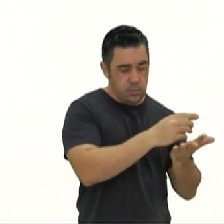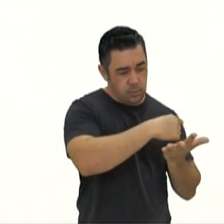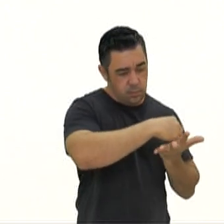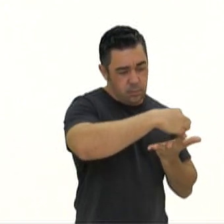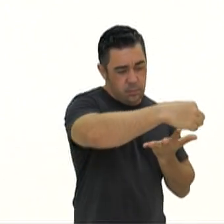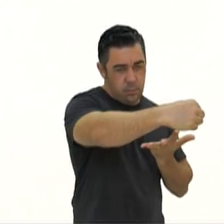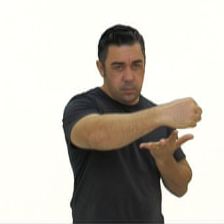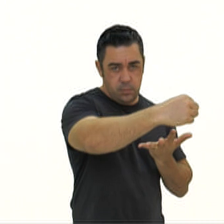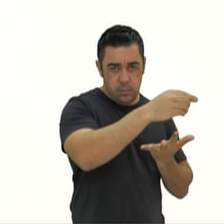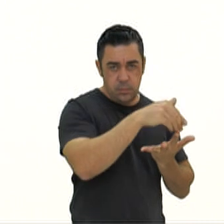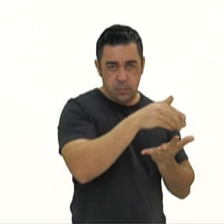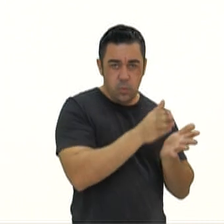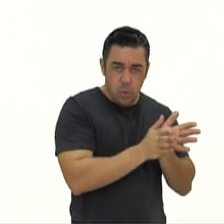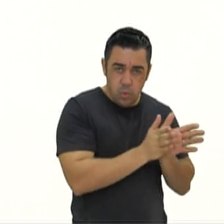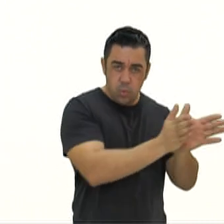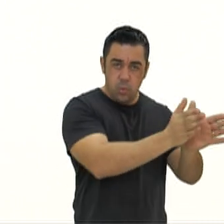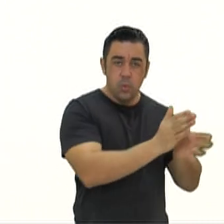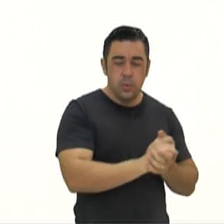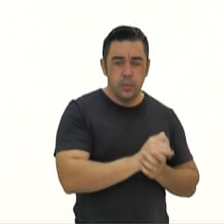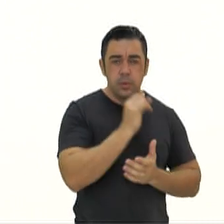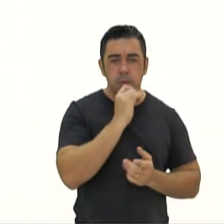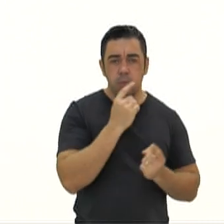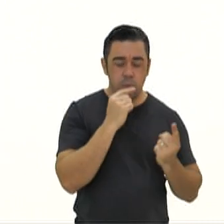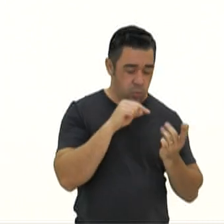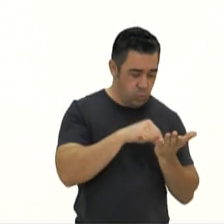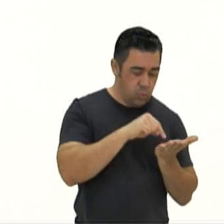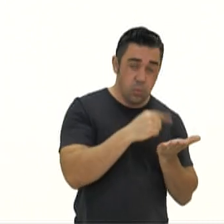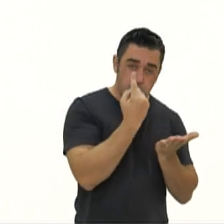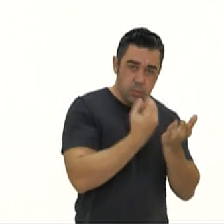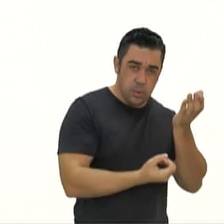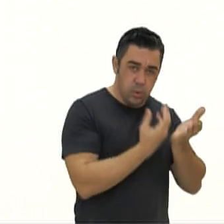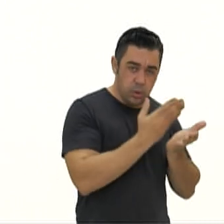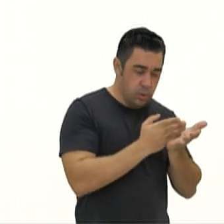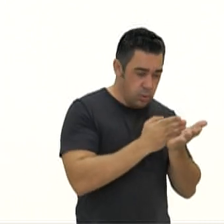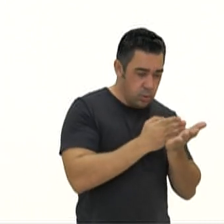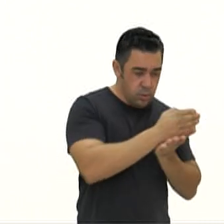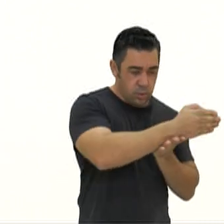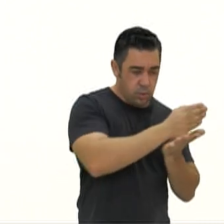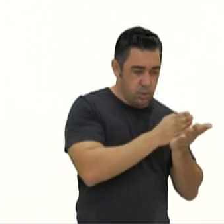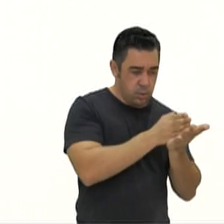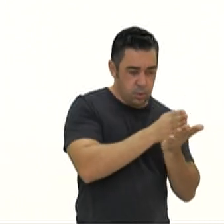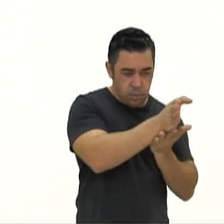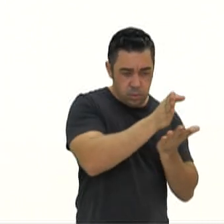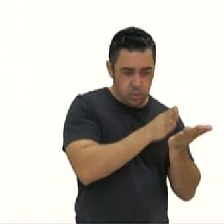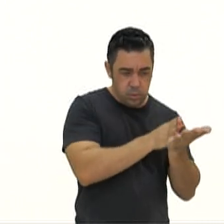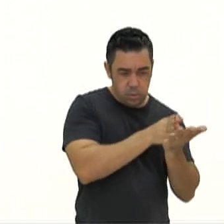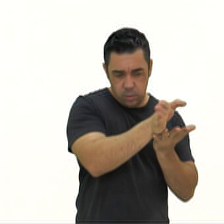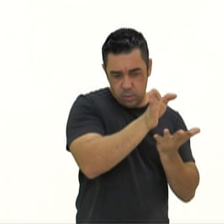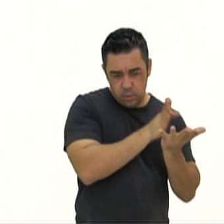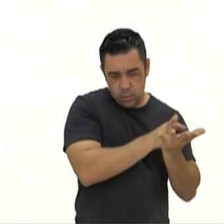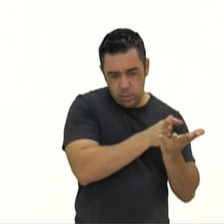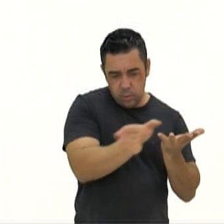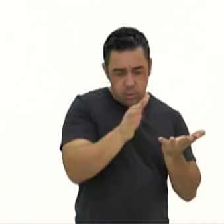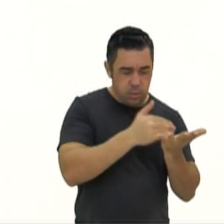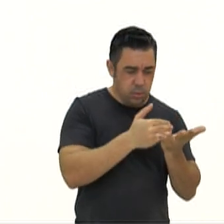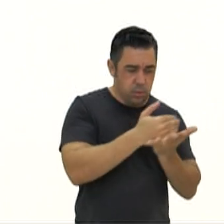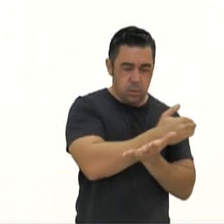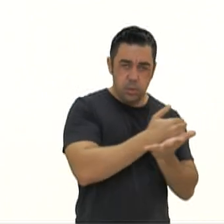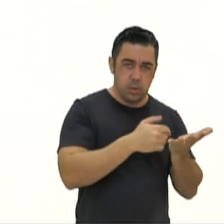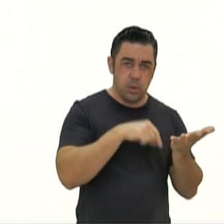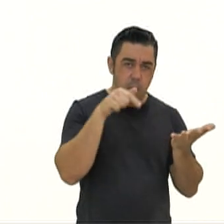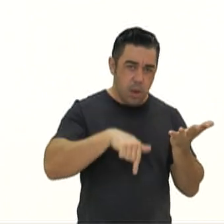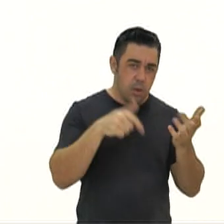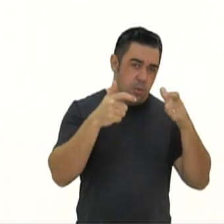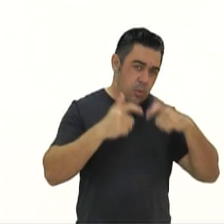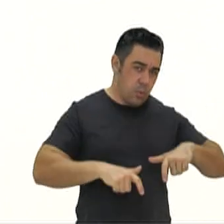irradiação, eu tenho um único ponto e esse ponto ele vai criar escolhas. De acordo com a escolha desses ambientes, eles